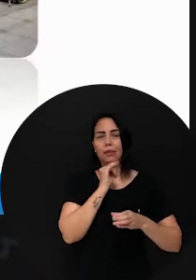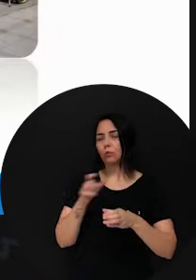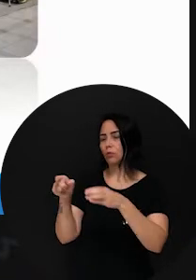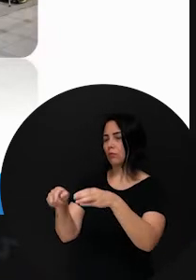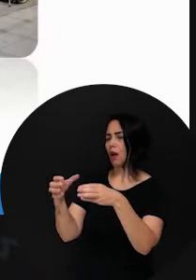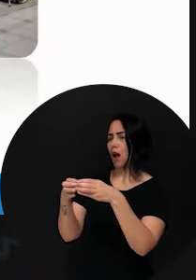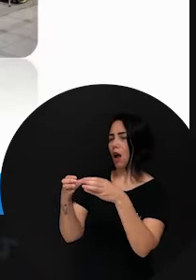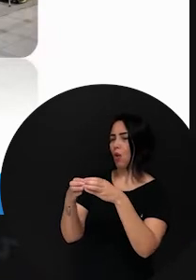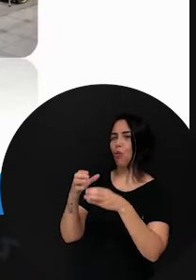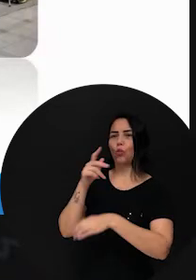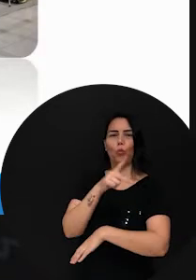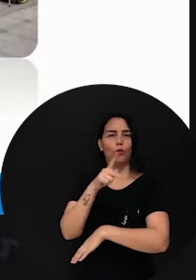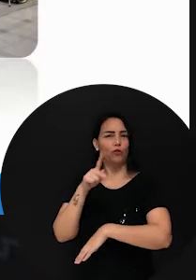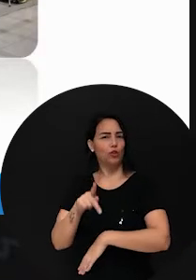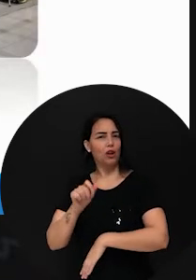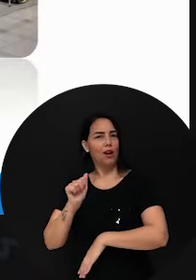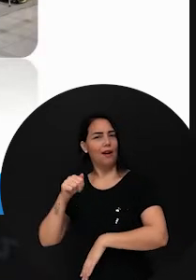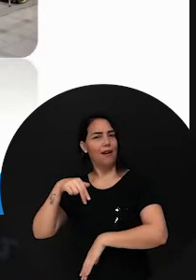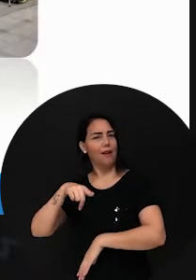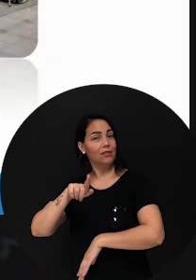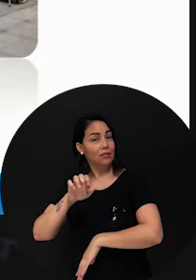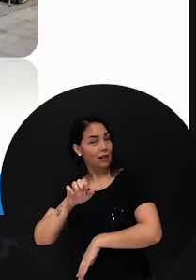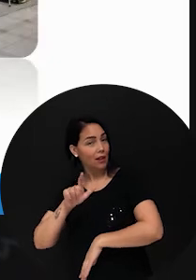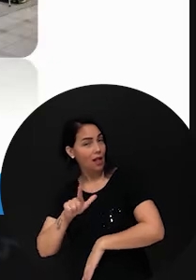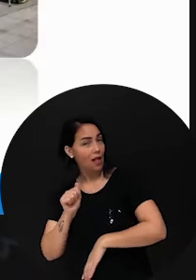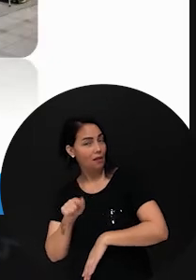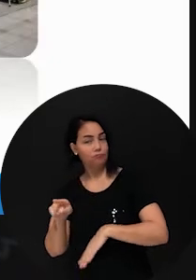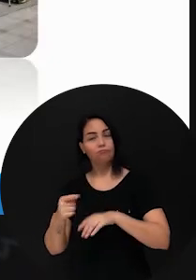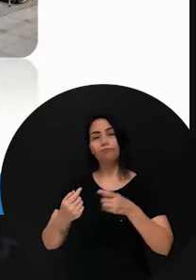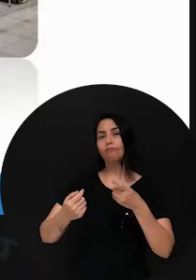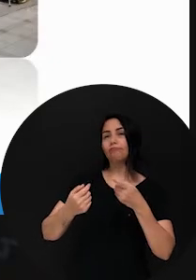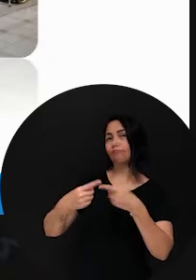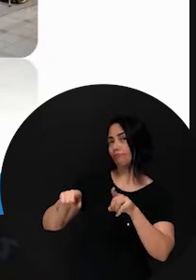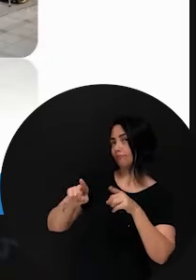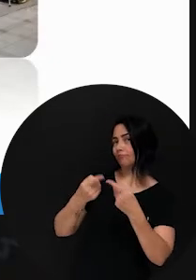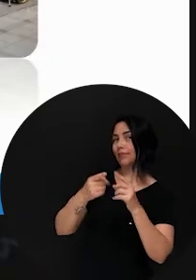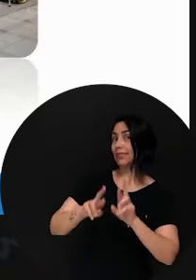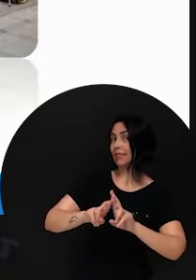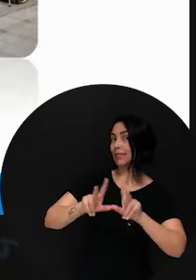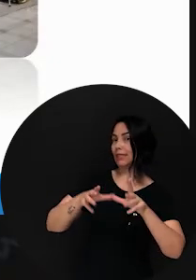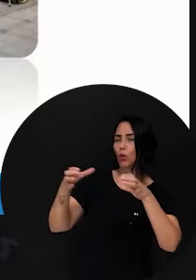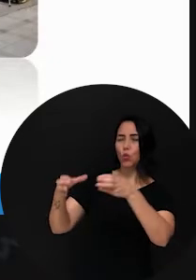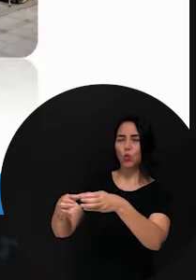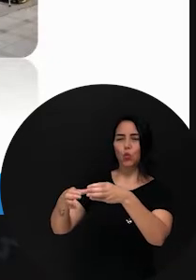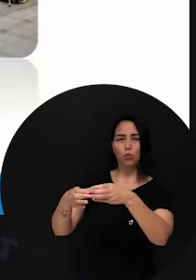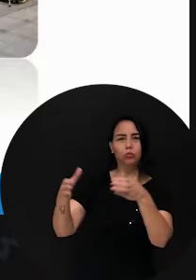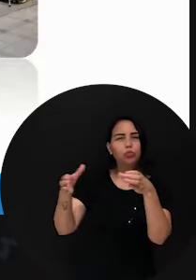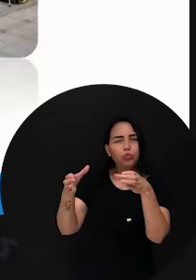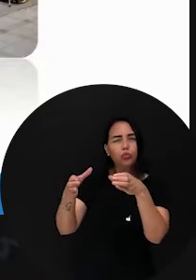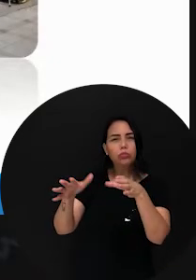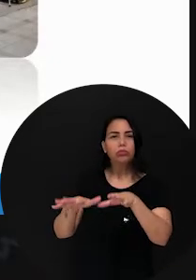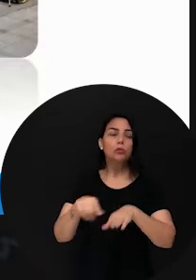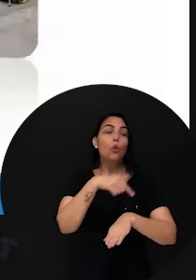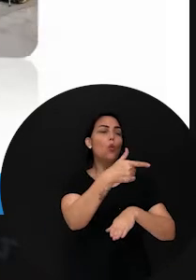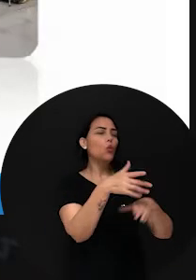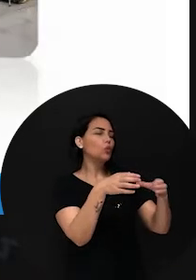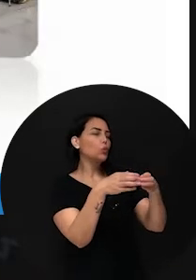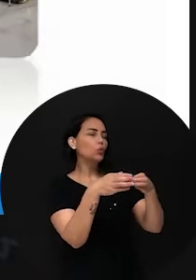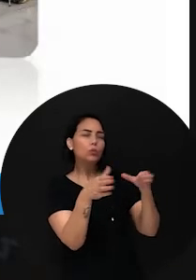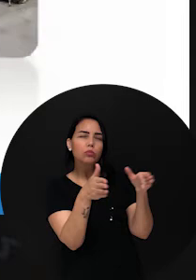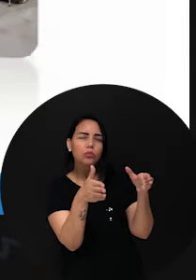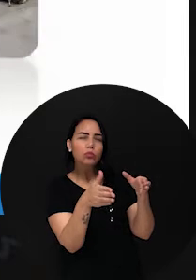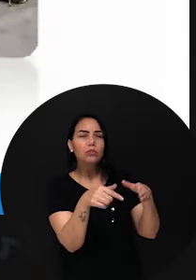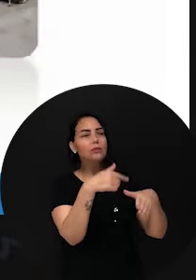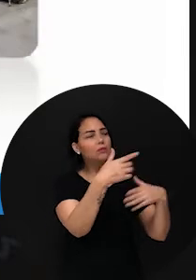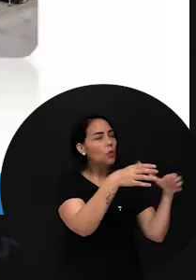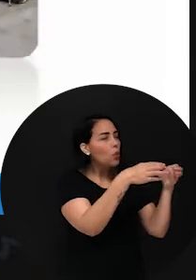os do professor Israel, vão tocar separados ali, então, em pequenos grupos, né, nessas práticas